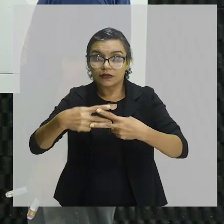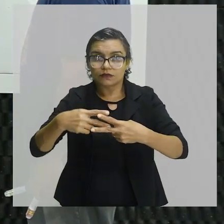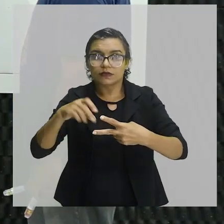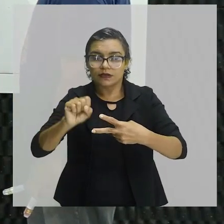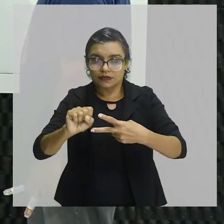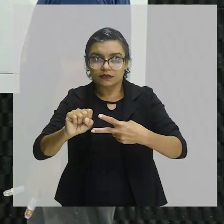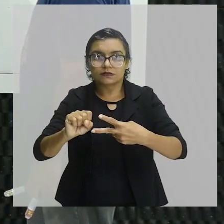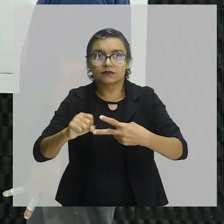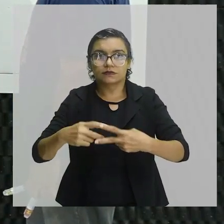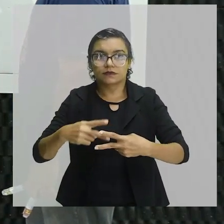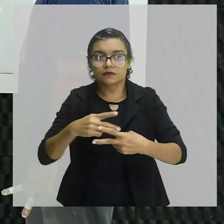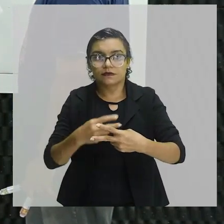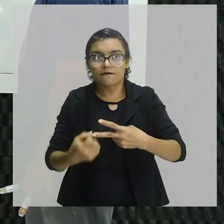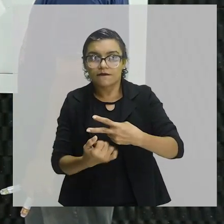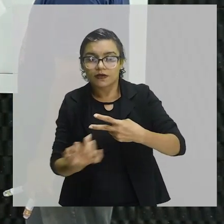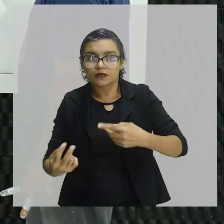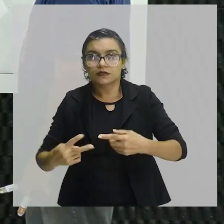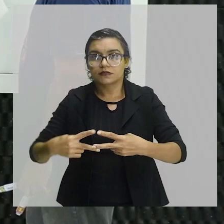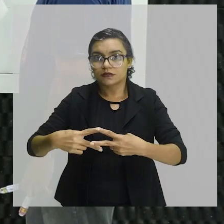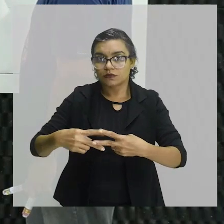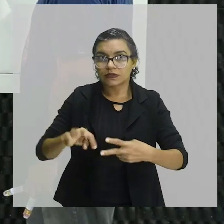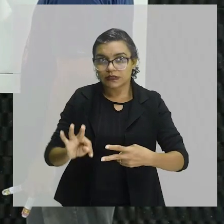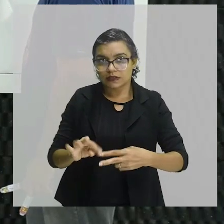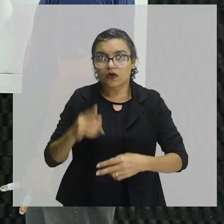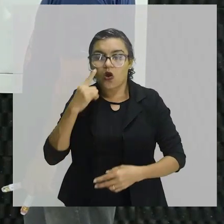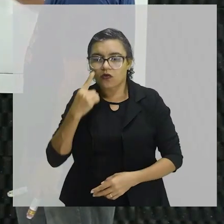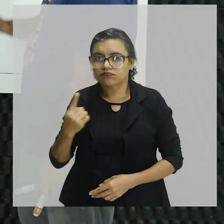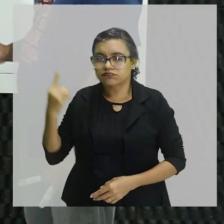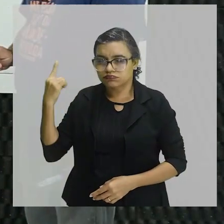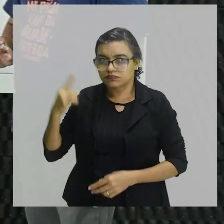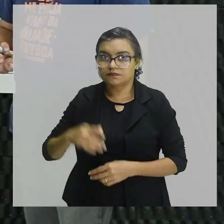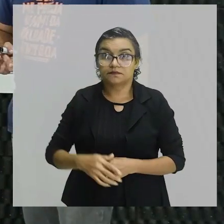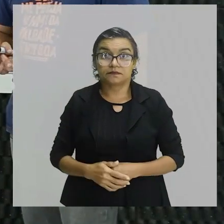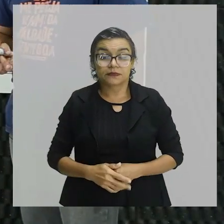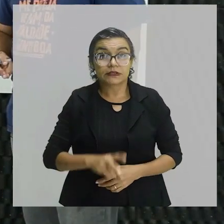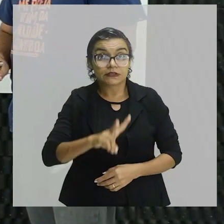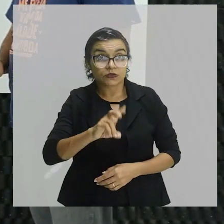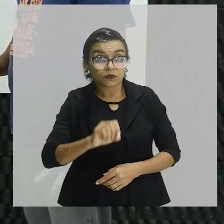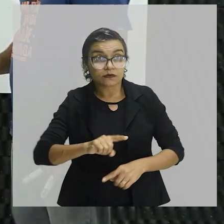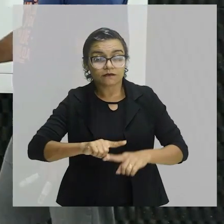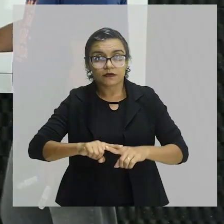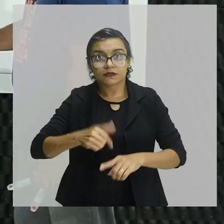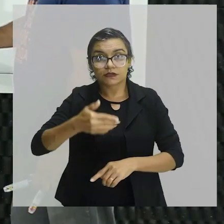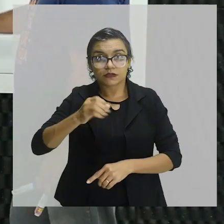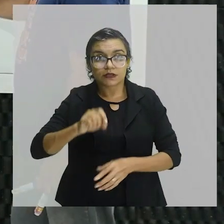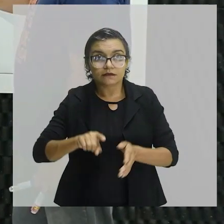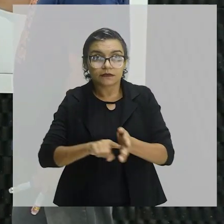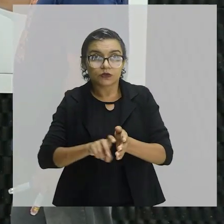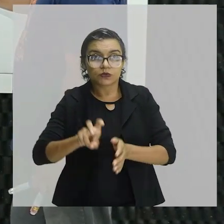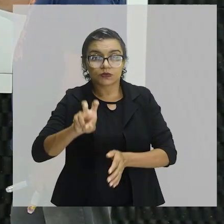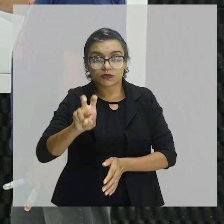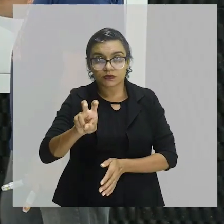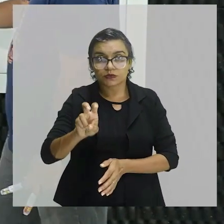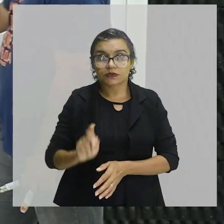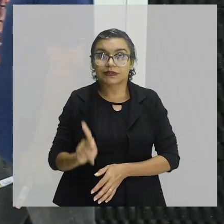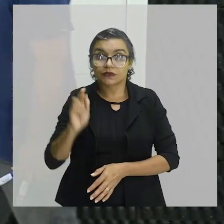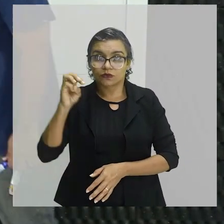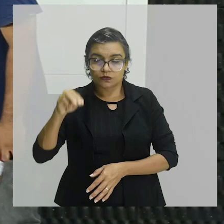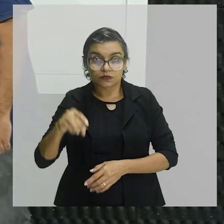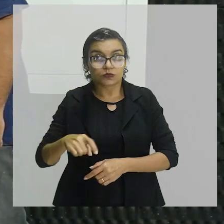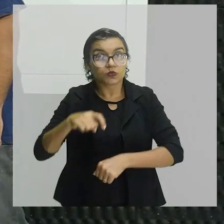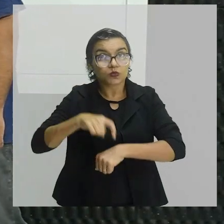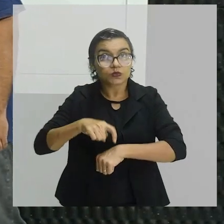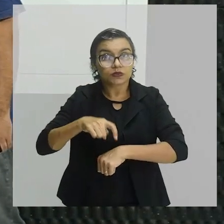50 vezes 10 a menos 5 quilômetros, e o tempo